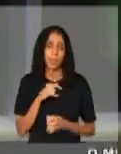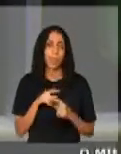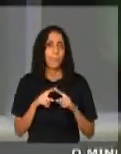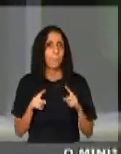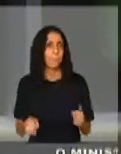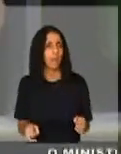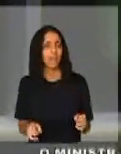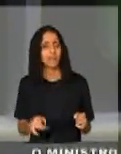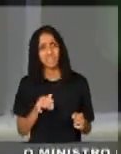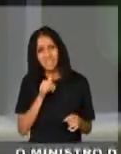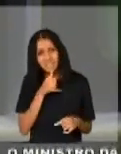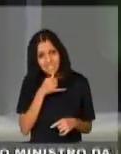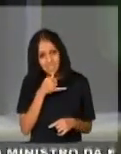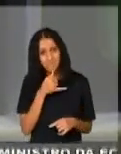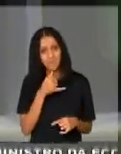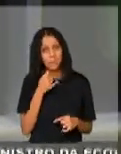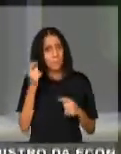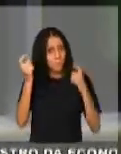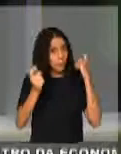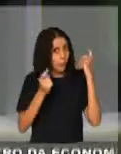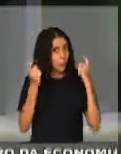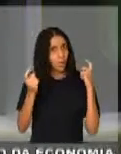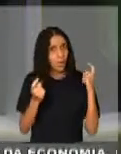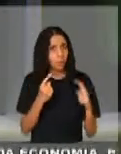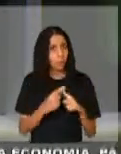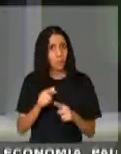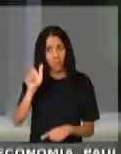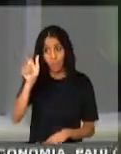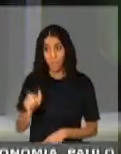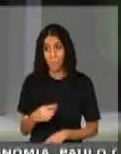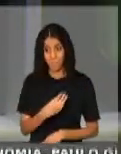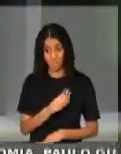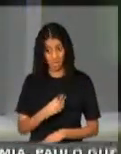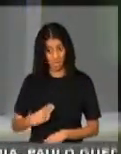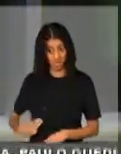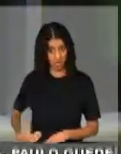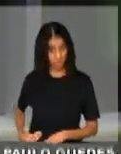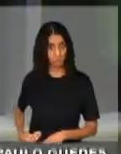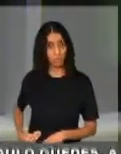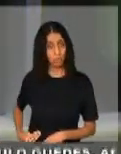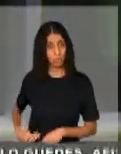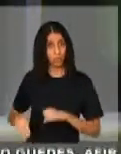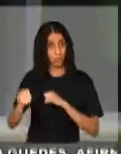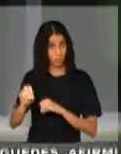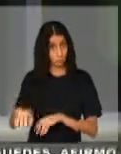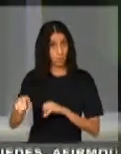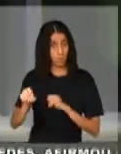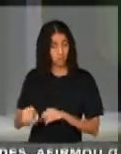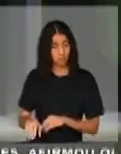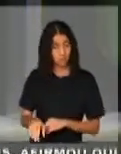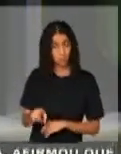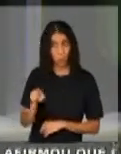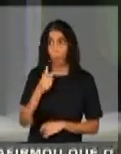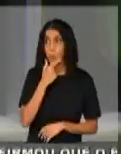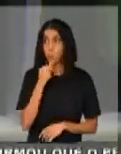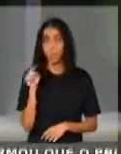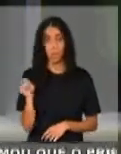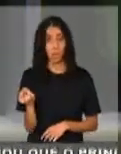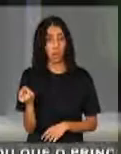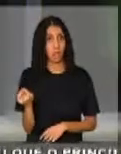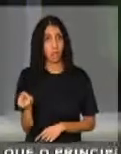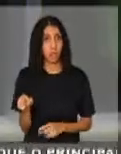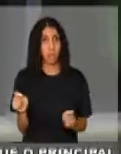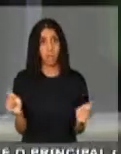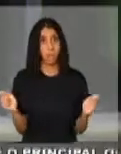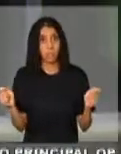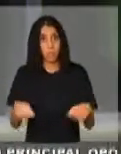do que lamentável, é preocupante que o responsável, o ministro de Estado da Educação, ele não tenha tido